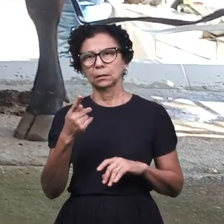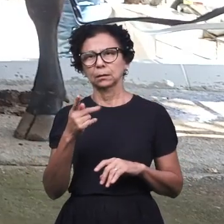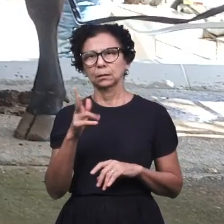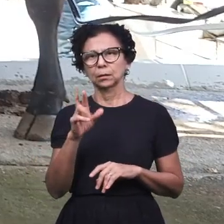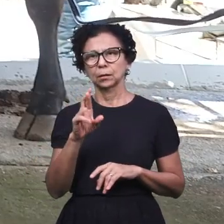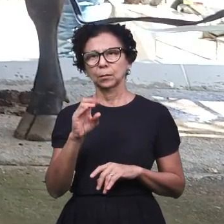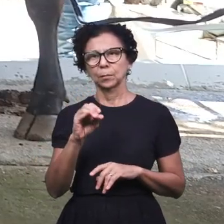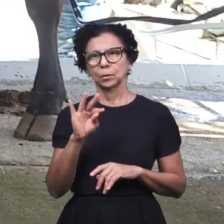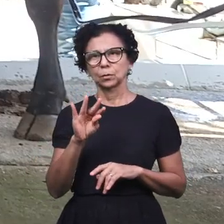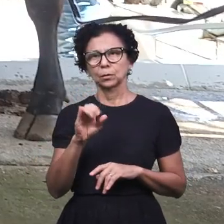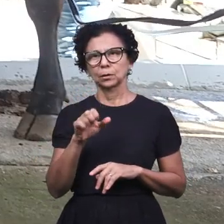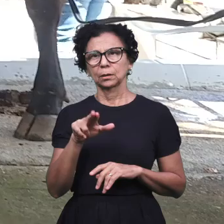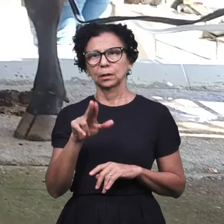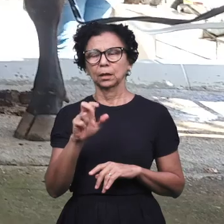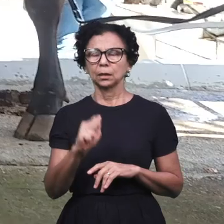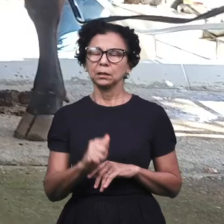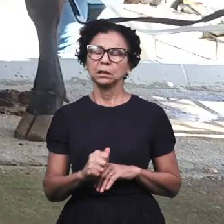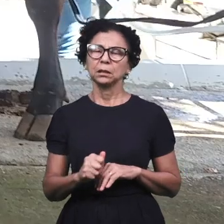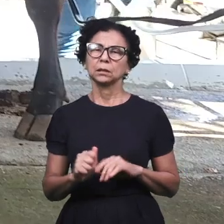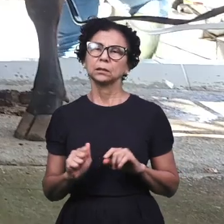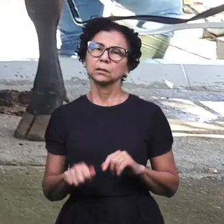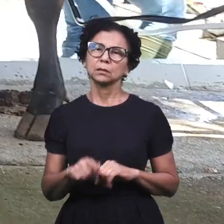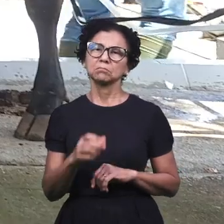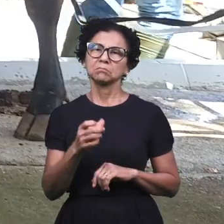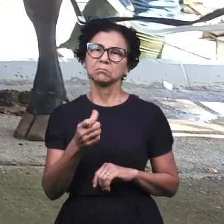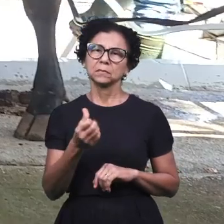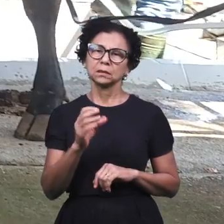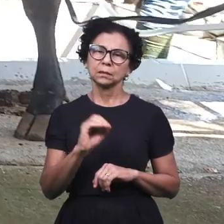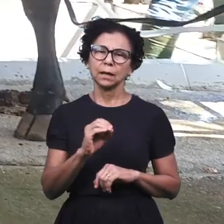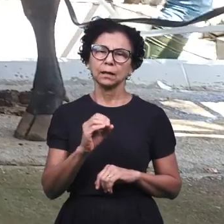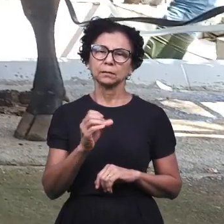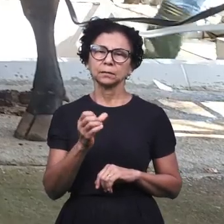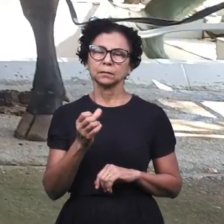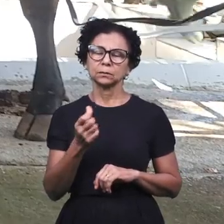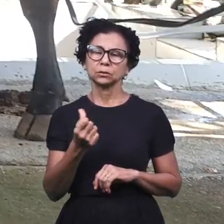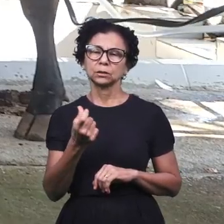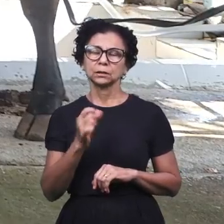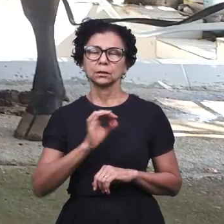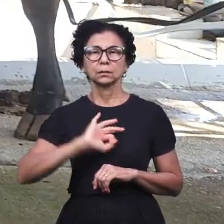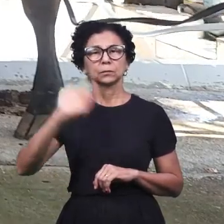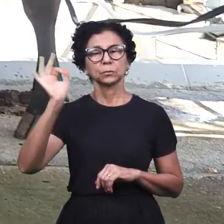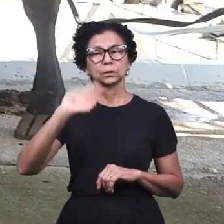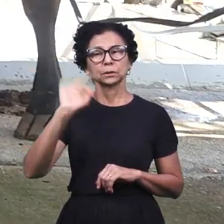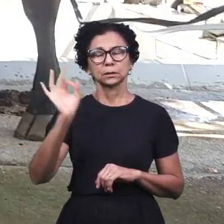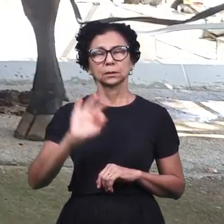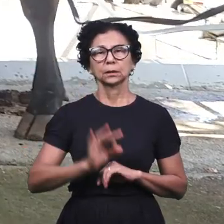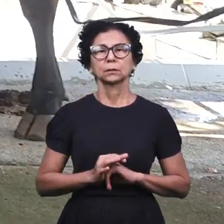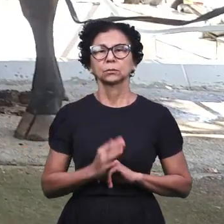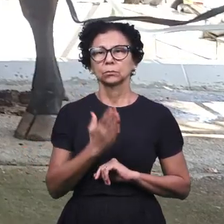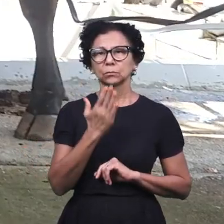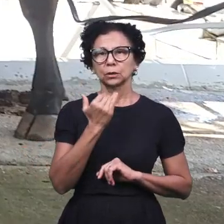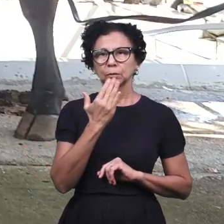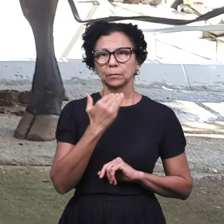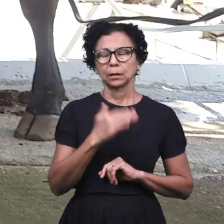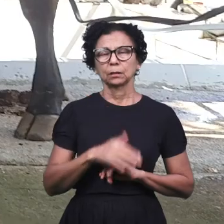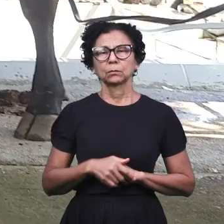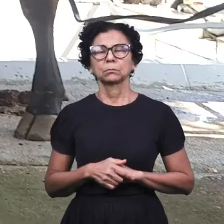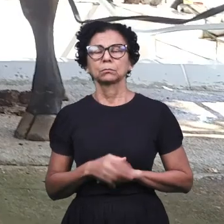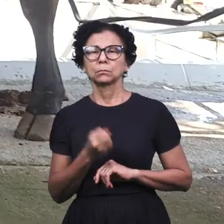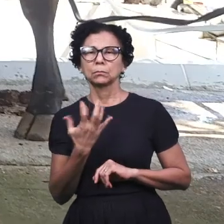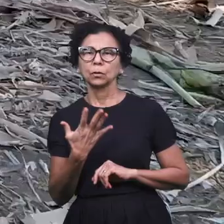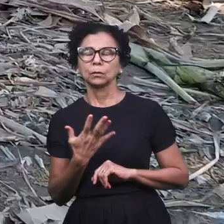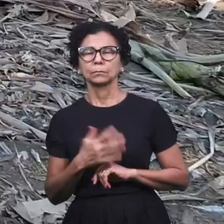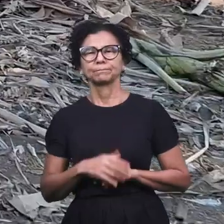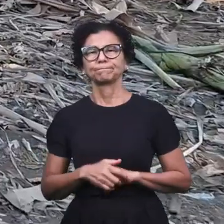de 10% até 16%. Mas, de modo geral, a proteína é baixa, porque ela é